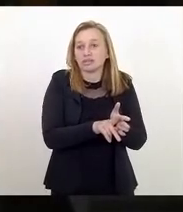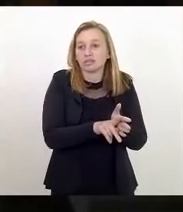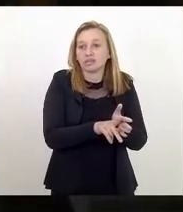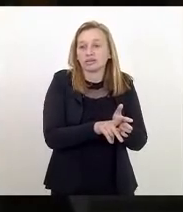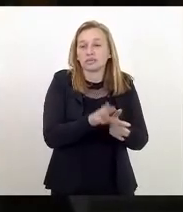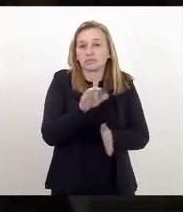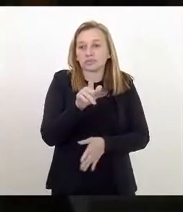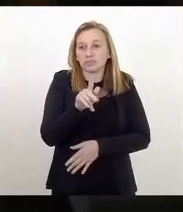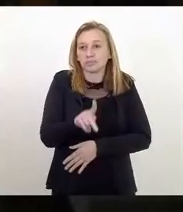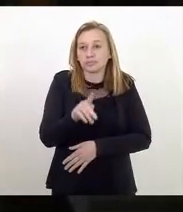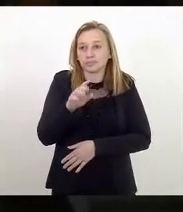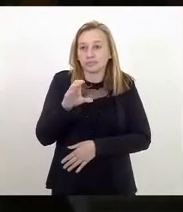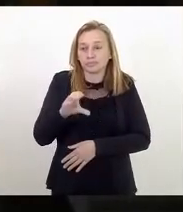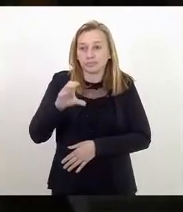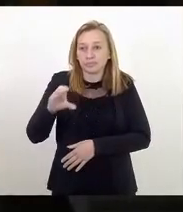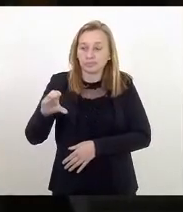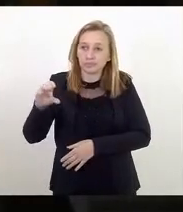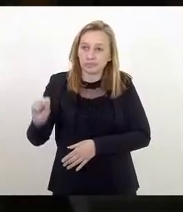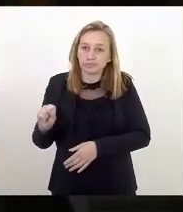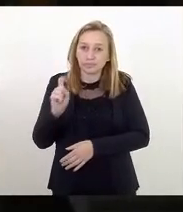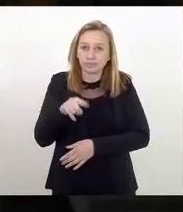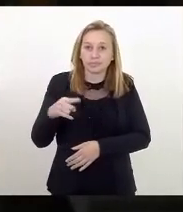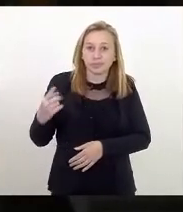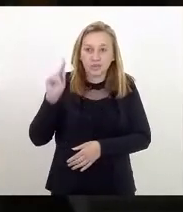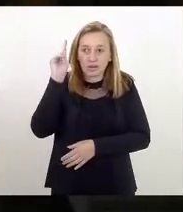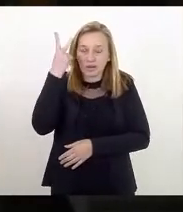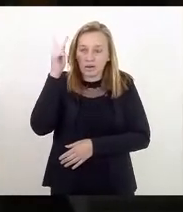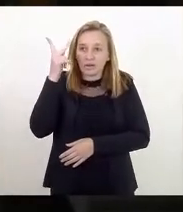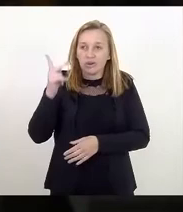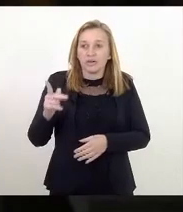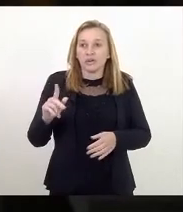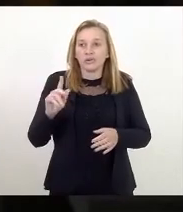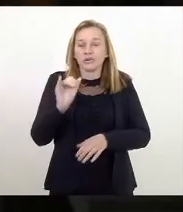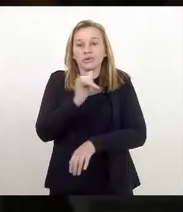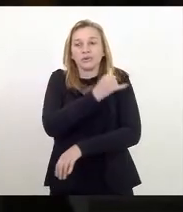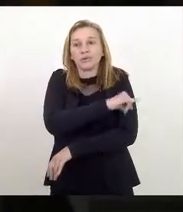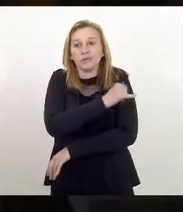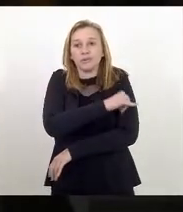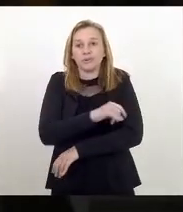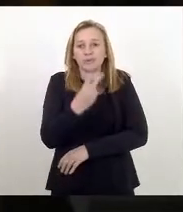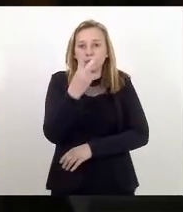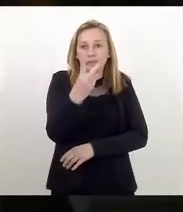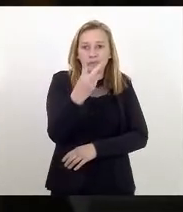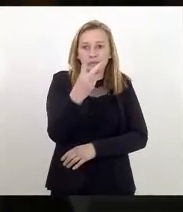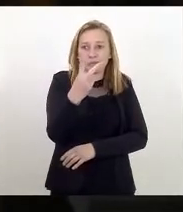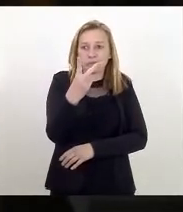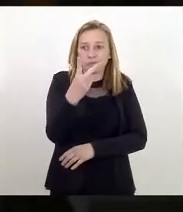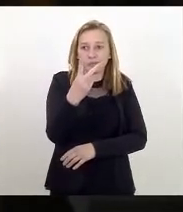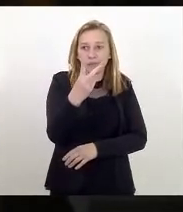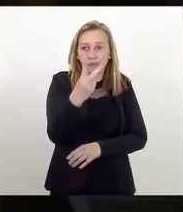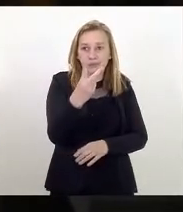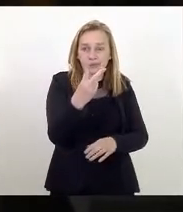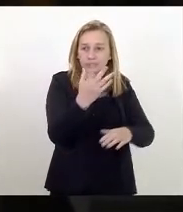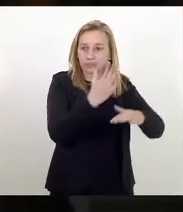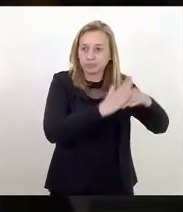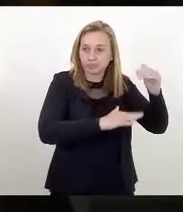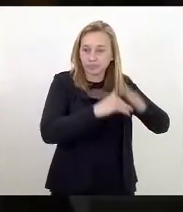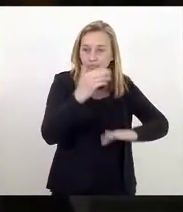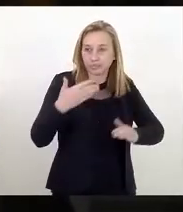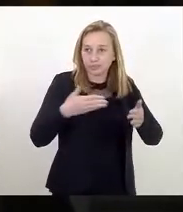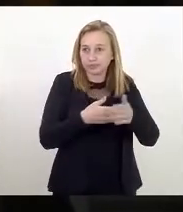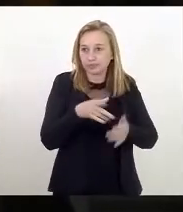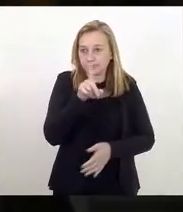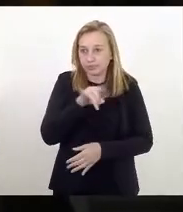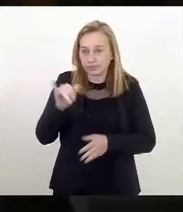PCCS, ele é histórico, porque no Rio de Janeiro só tem duas categorias que até o dia de hoje